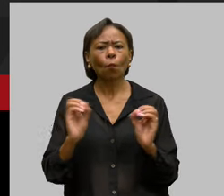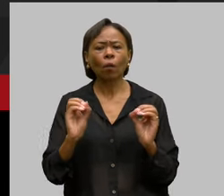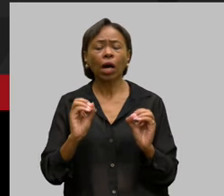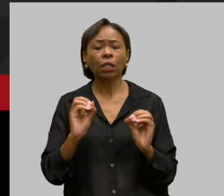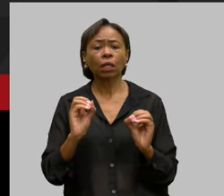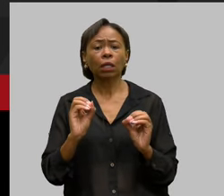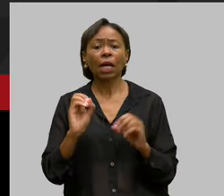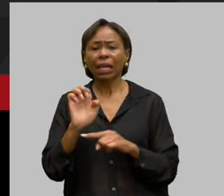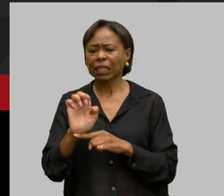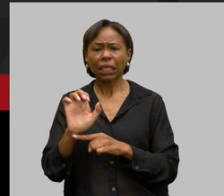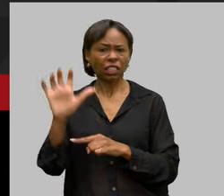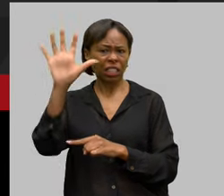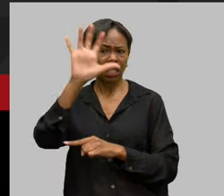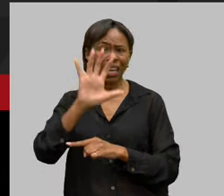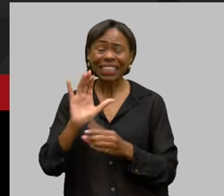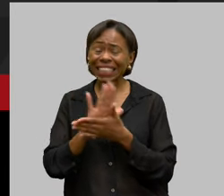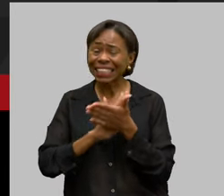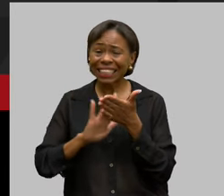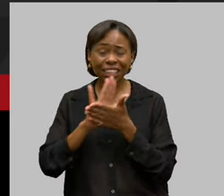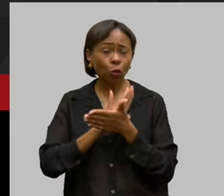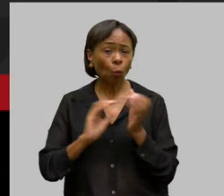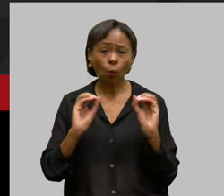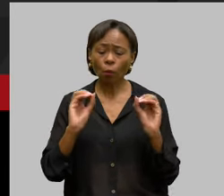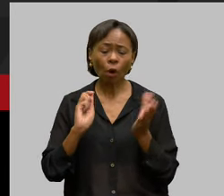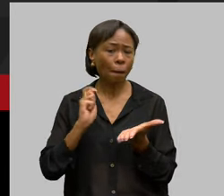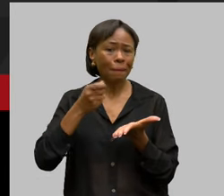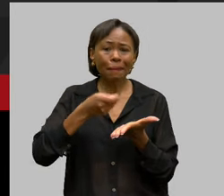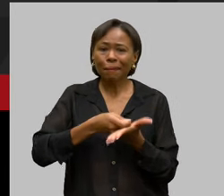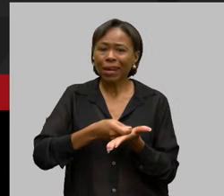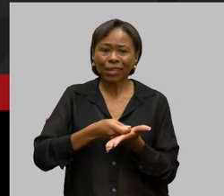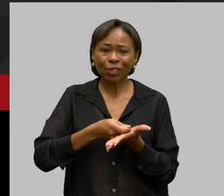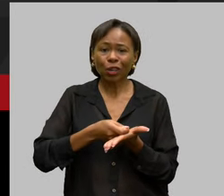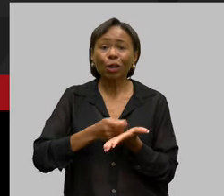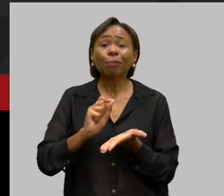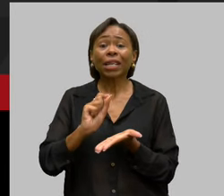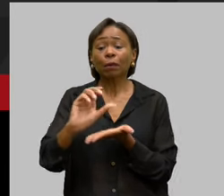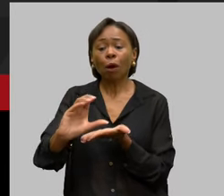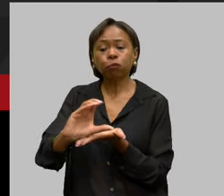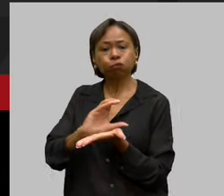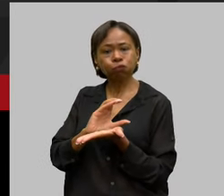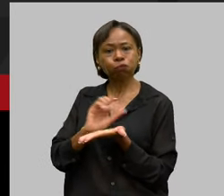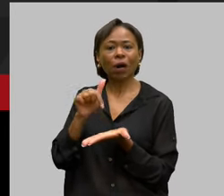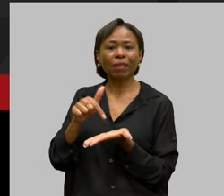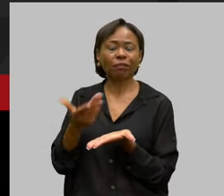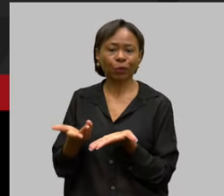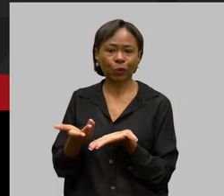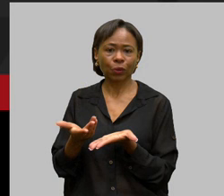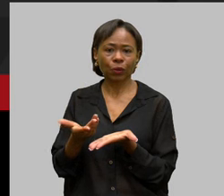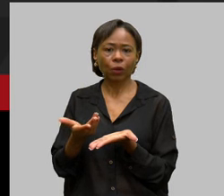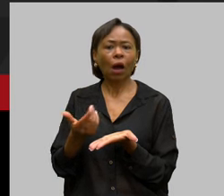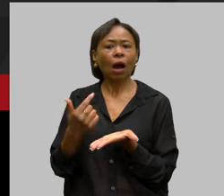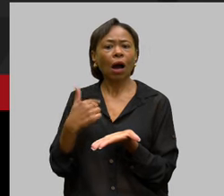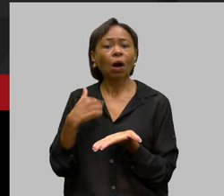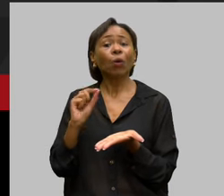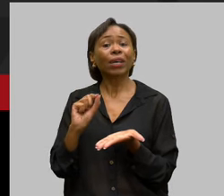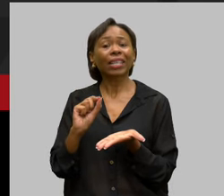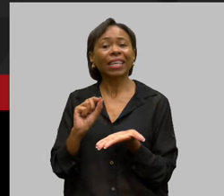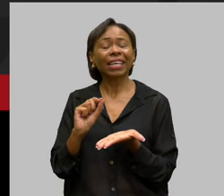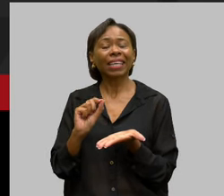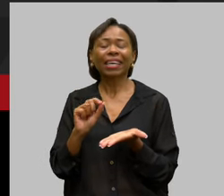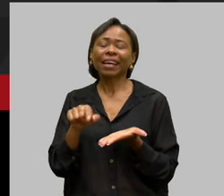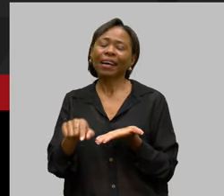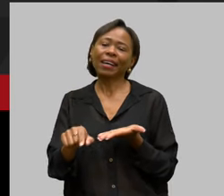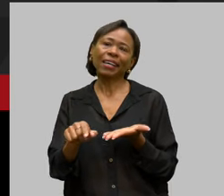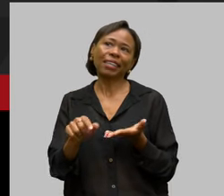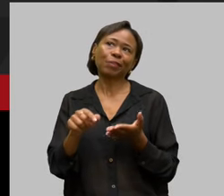federativo nem um servidor já haviam feito contribuições para capitalizar aquele fundo então imagine eu já começo a operar em regime de caixa porque eu já